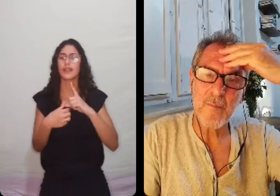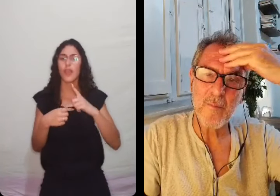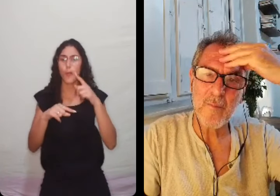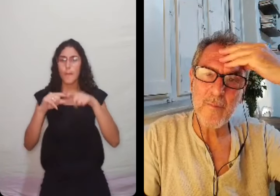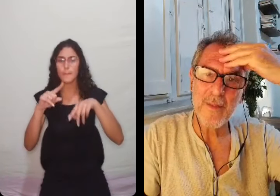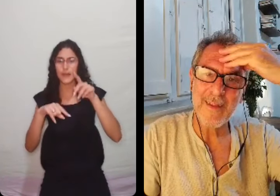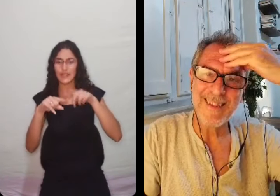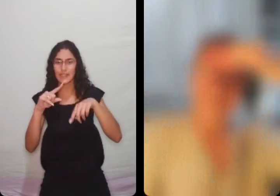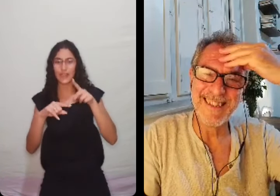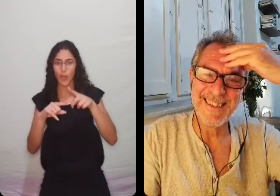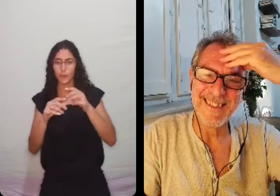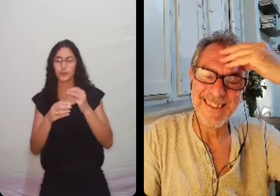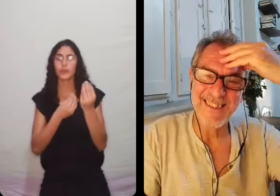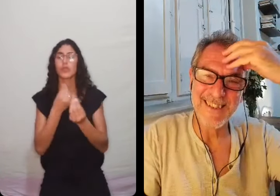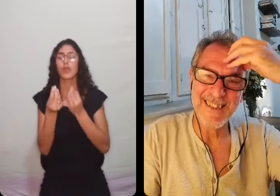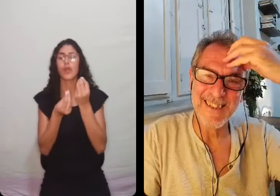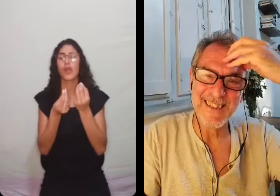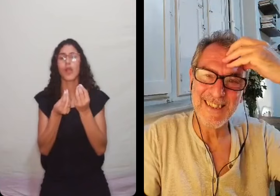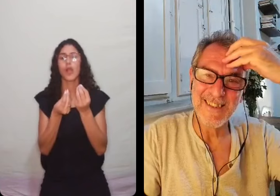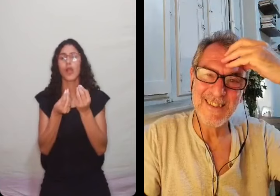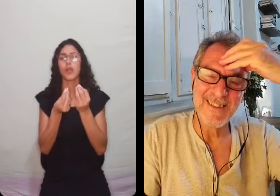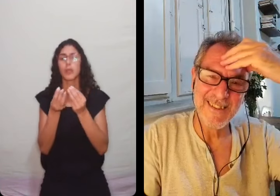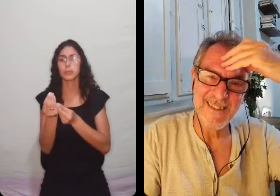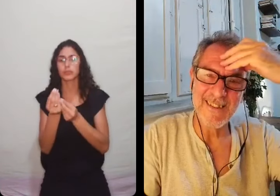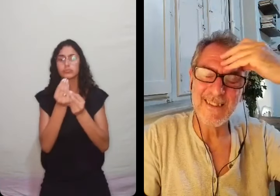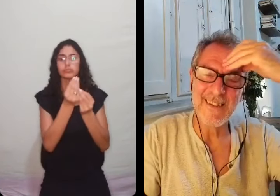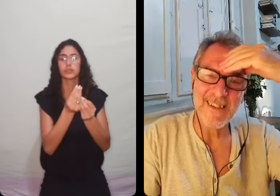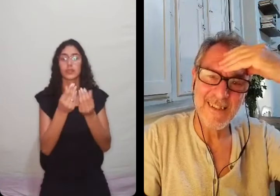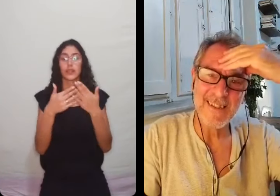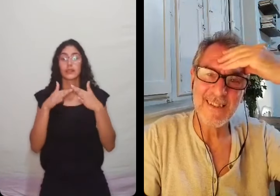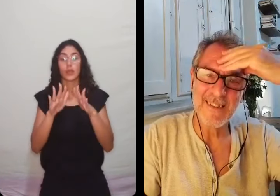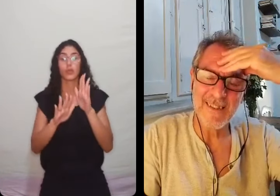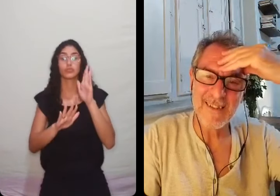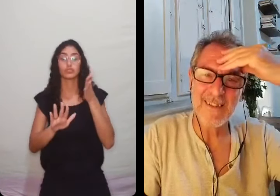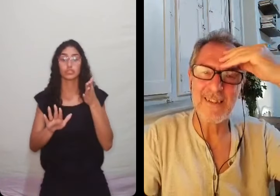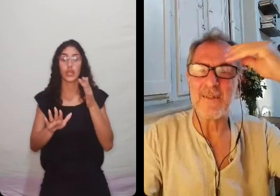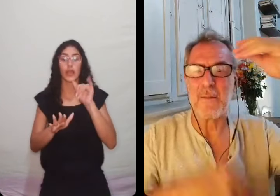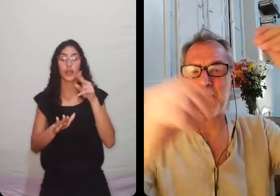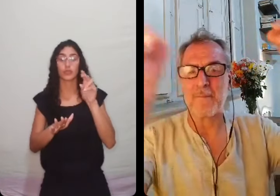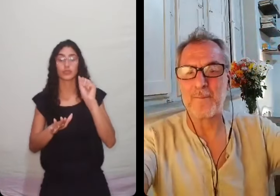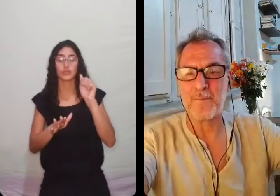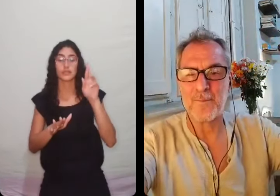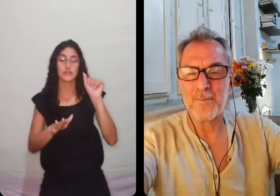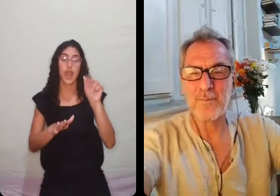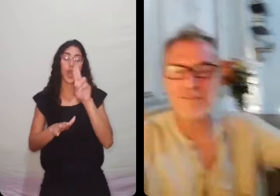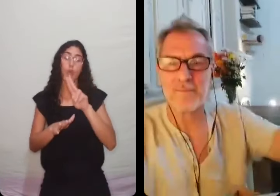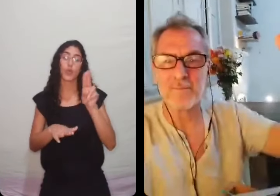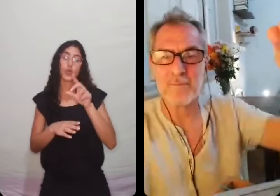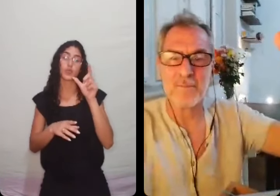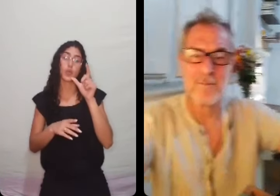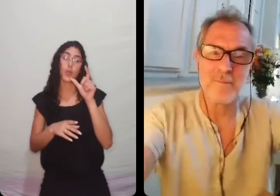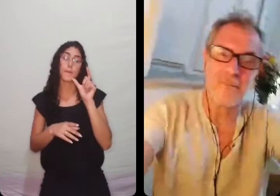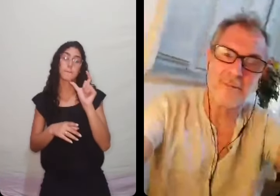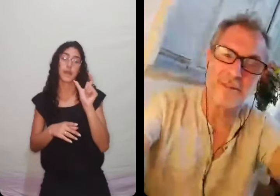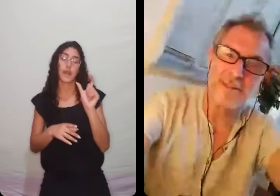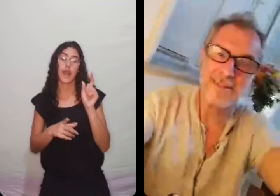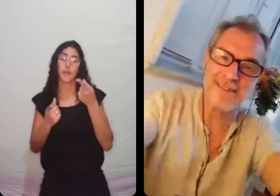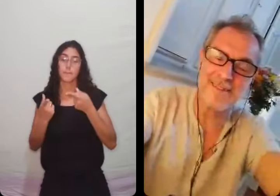E como que você foi dando, então, já que a Jussara usou a palavra provocação, adorei, né?